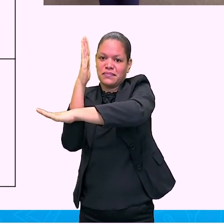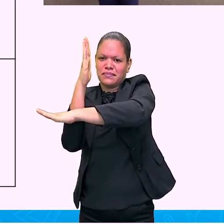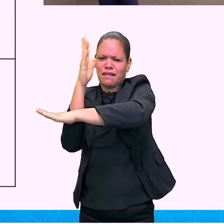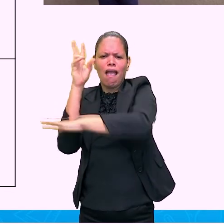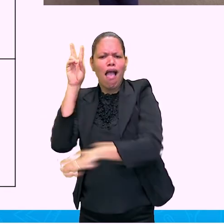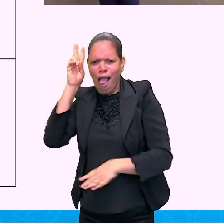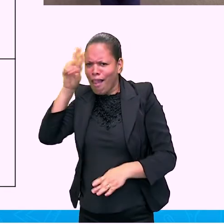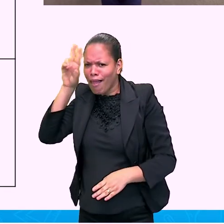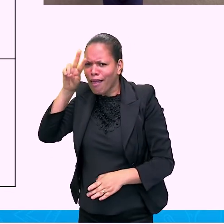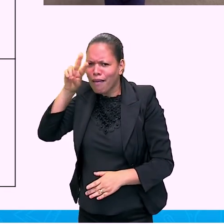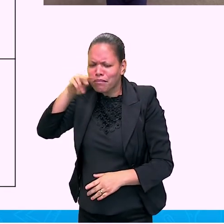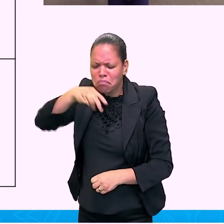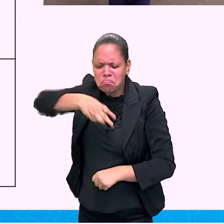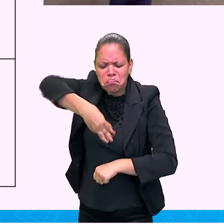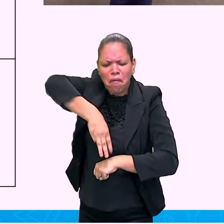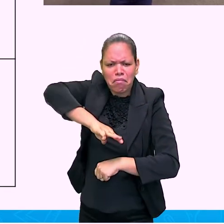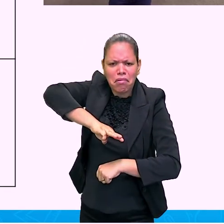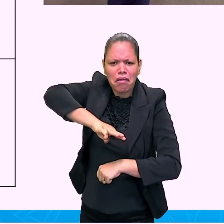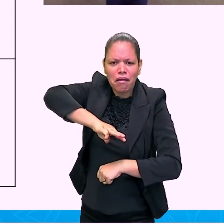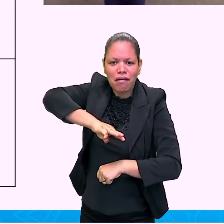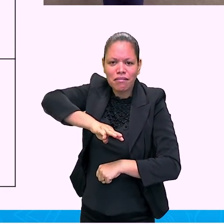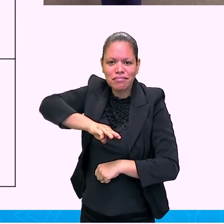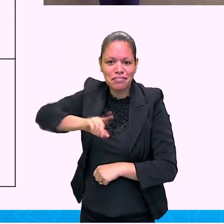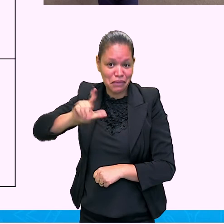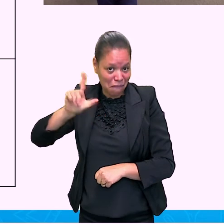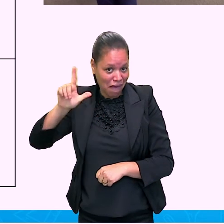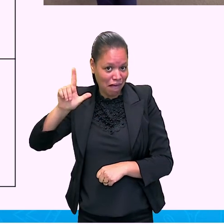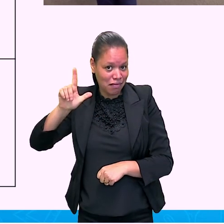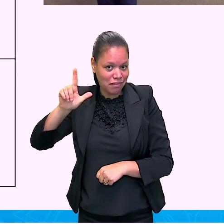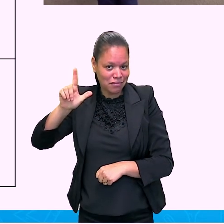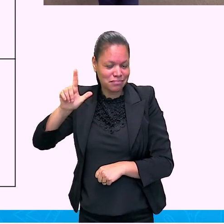aí, nós denominamos de retas